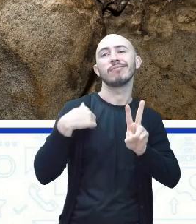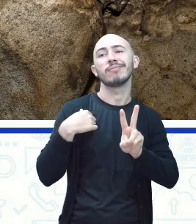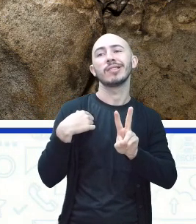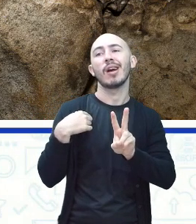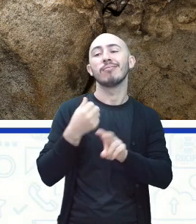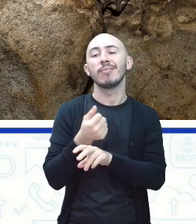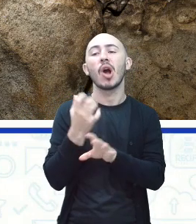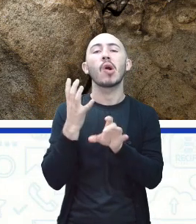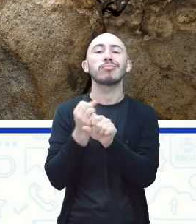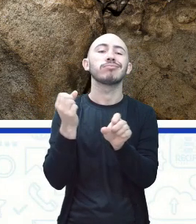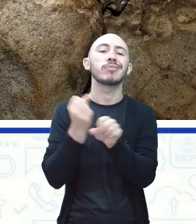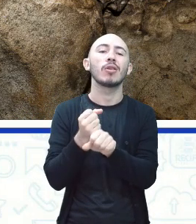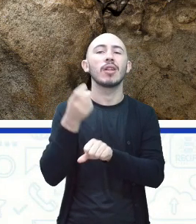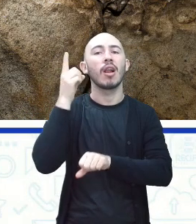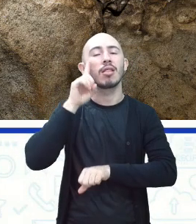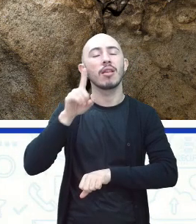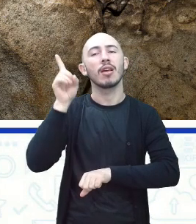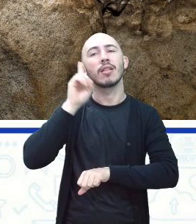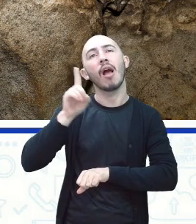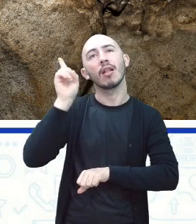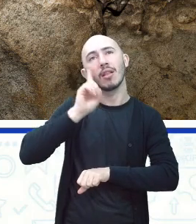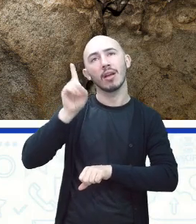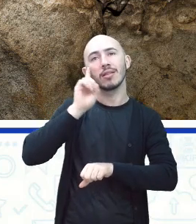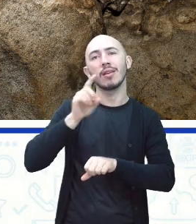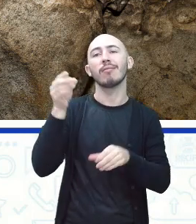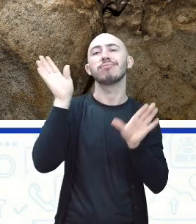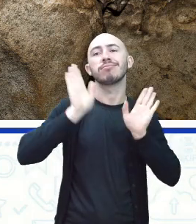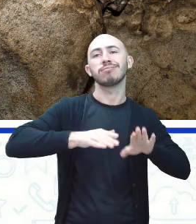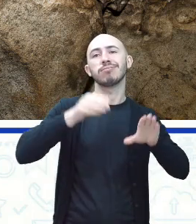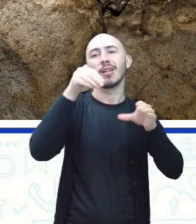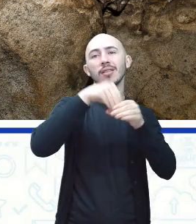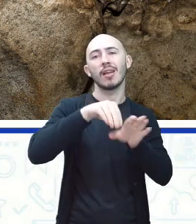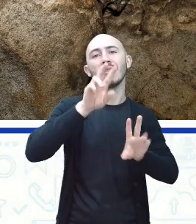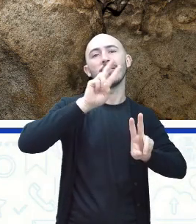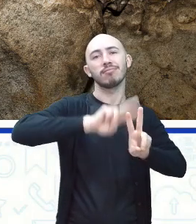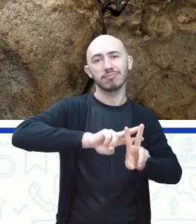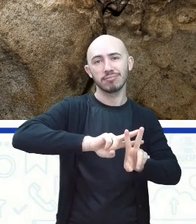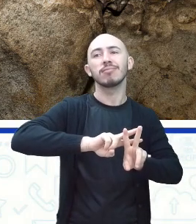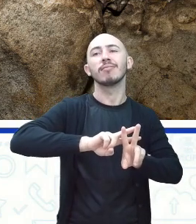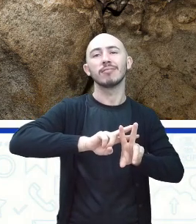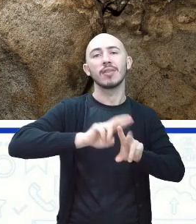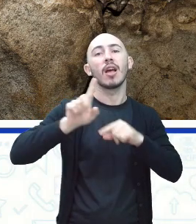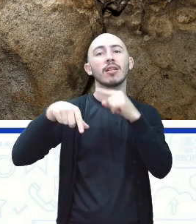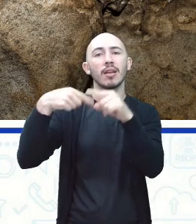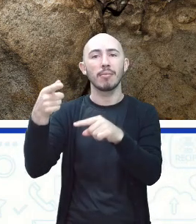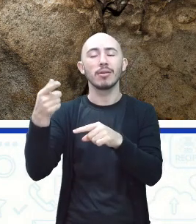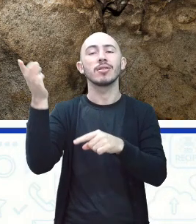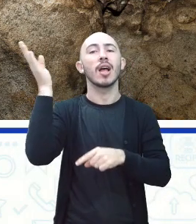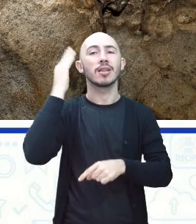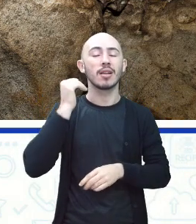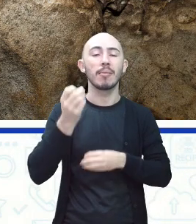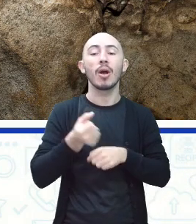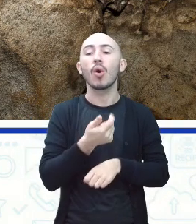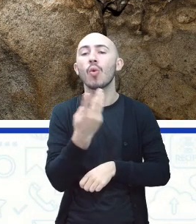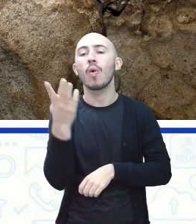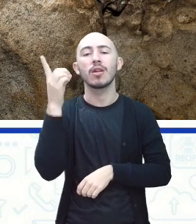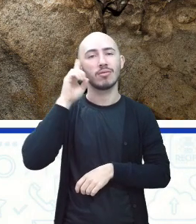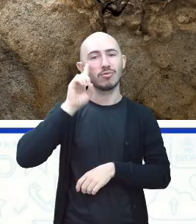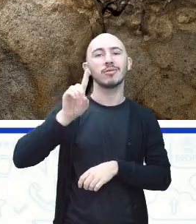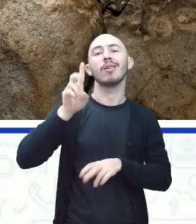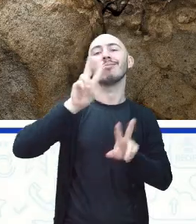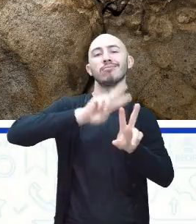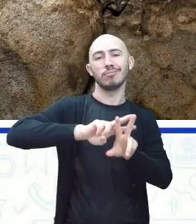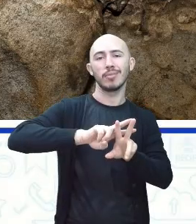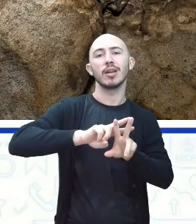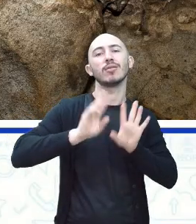noção de nada. E aí a pessoa sai riscando na parede para ver quantos dias está ali e depois vai contar os riscos que foram feitos, né?